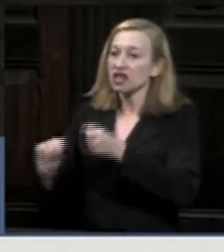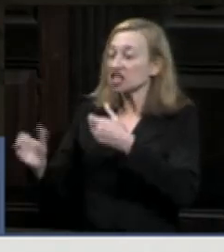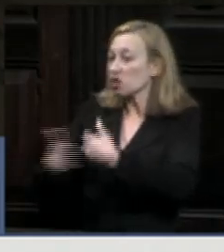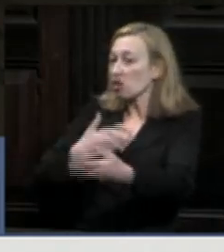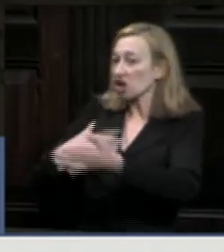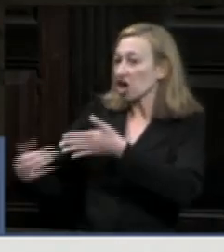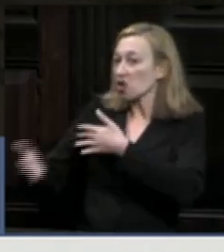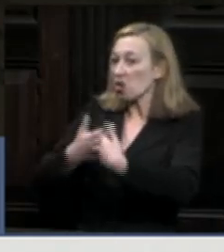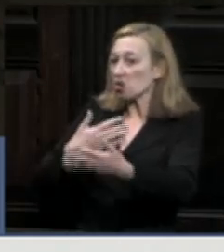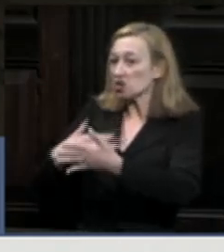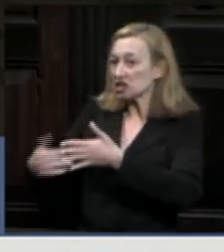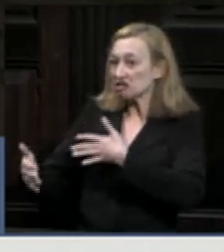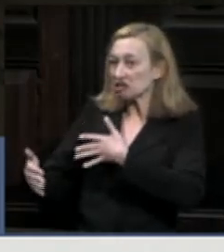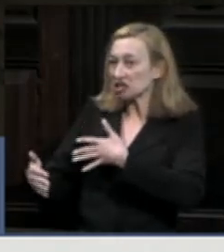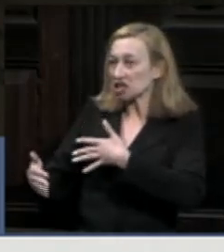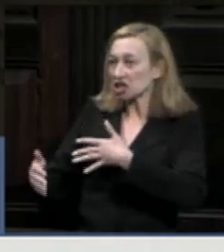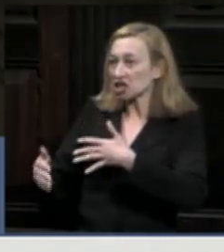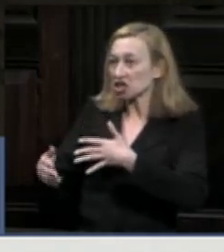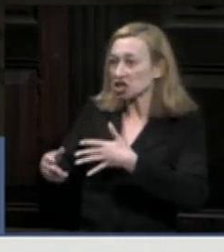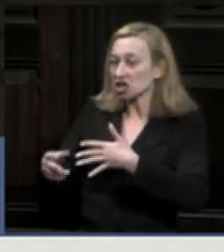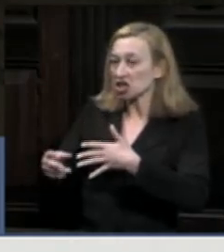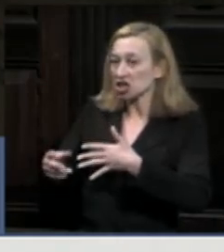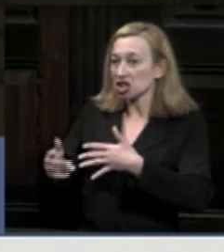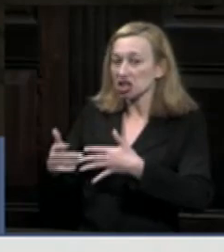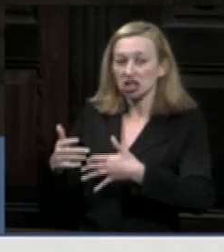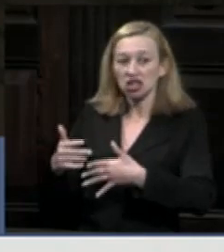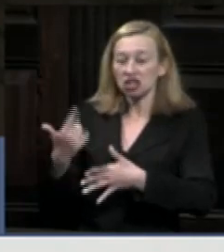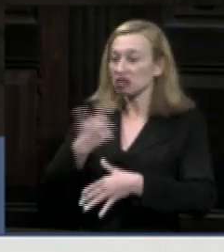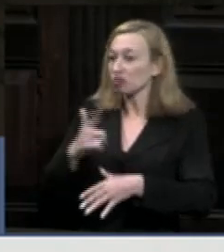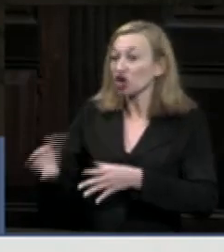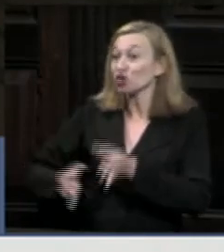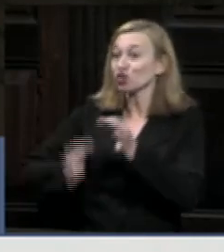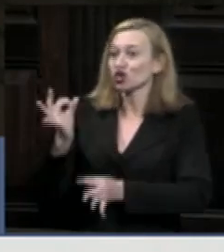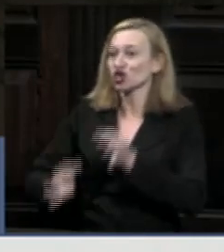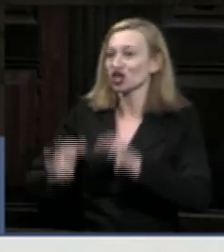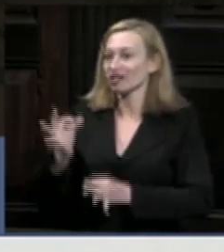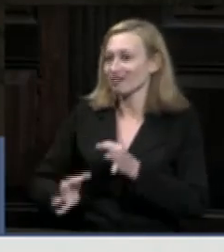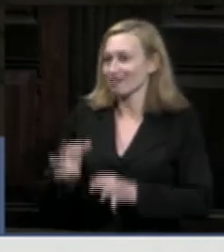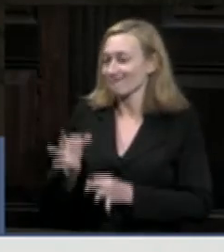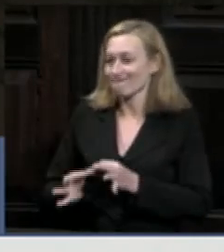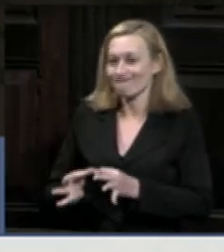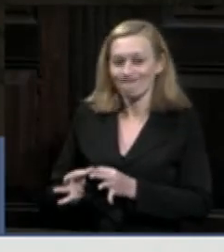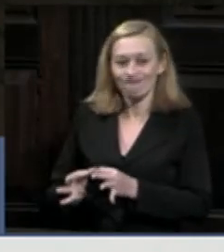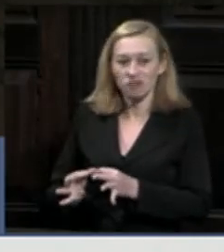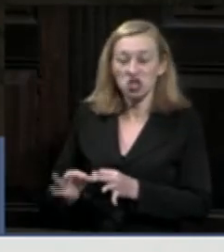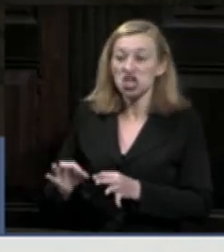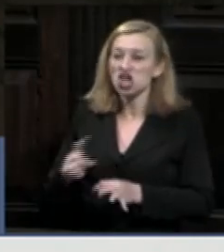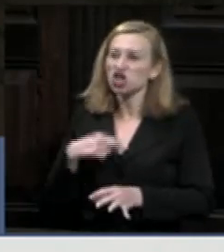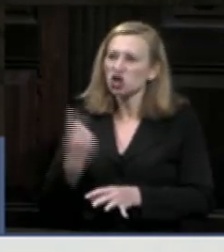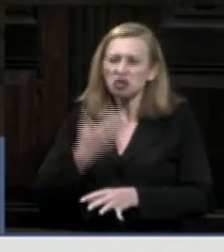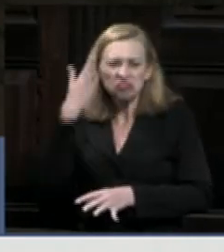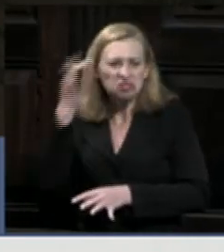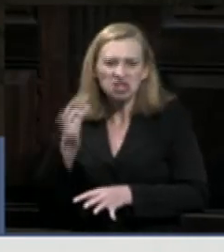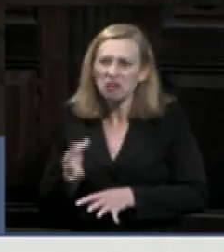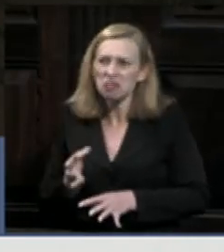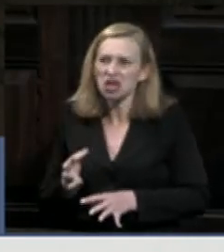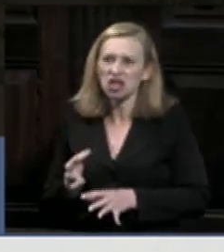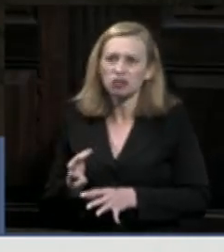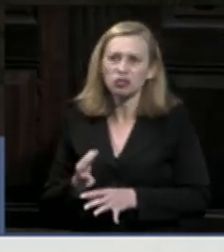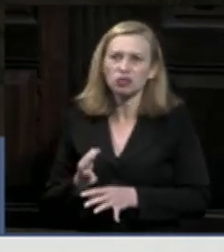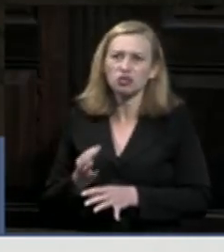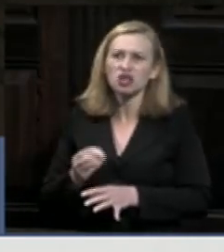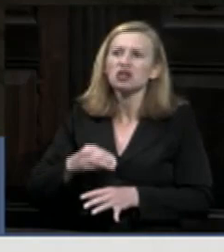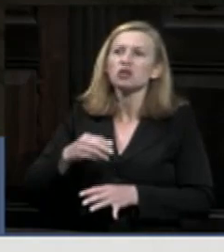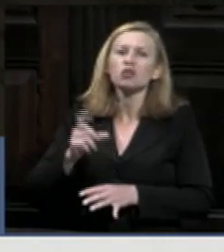irregularidades e continuam impunes e pior nós não sabemos o nome do que de quem os